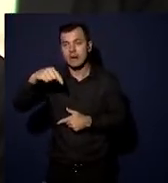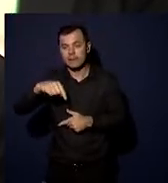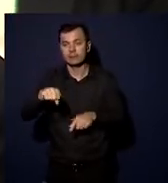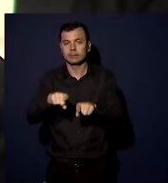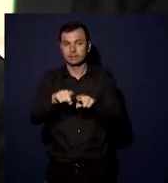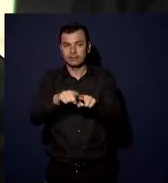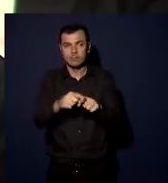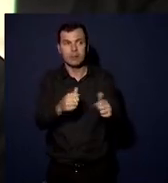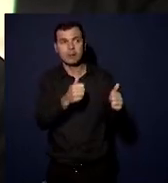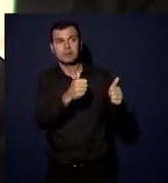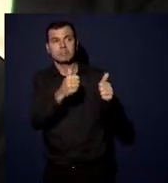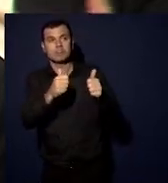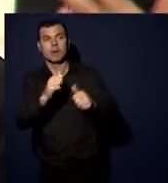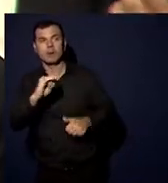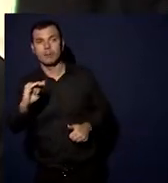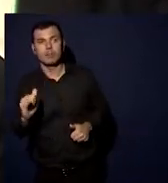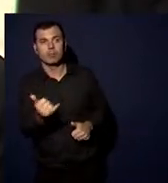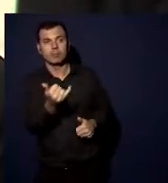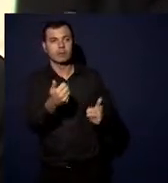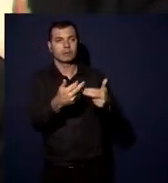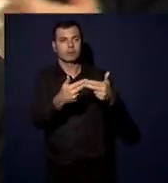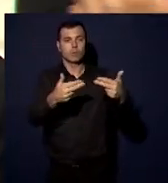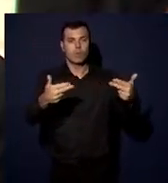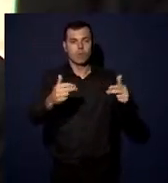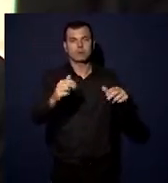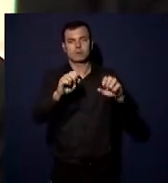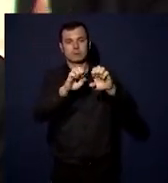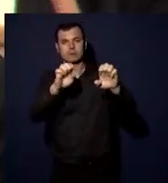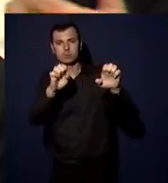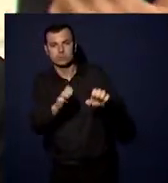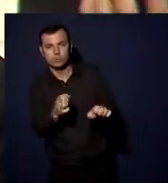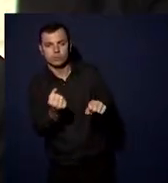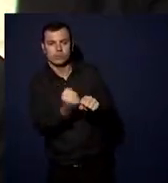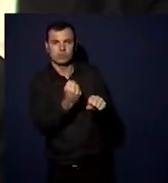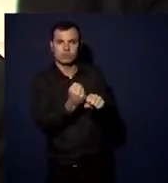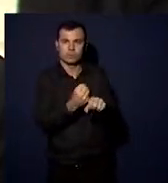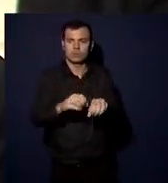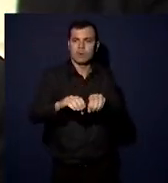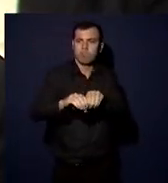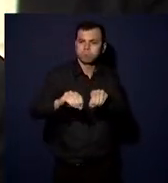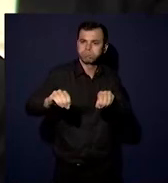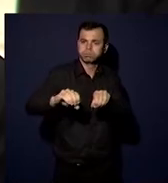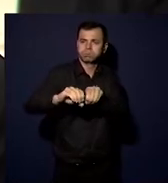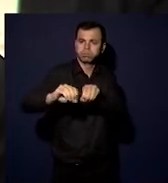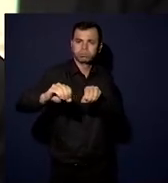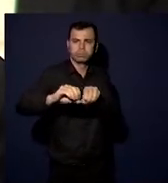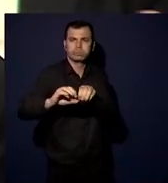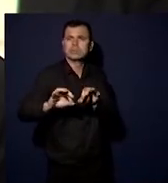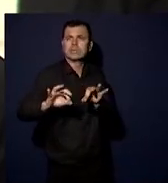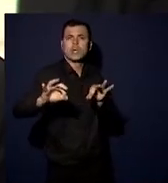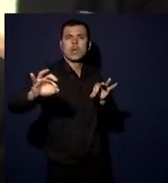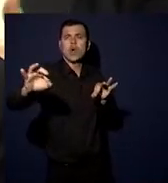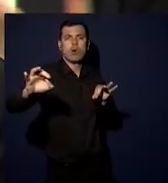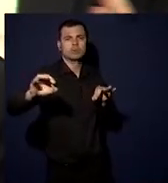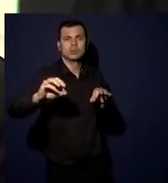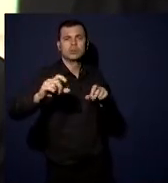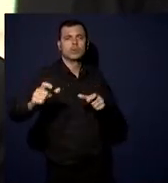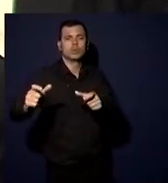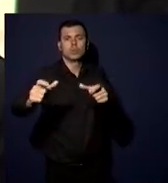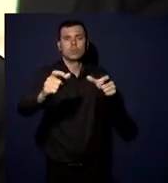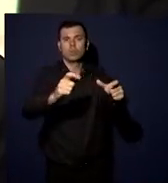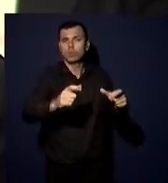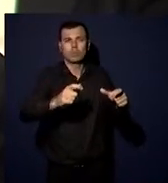Nossa infraestrutura né seja de redes de gasodutos quanto mais conectados melhor porque você vai ter